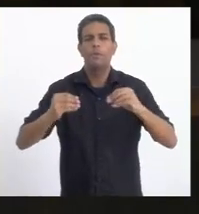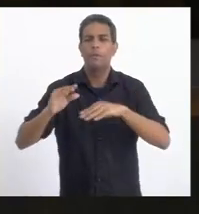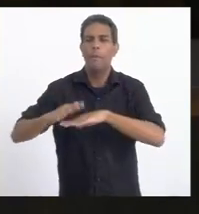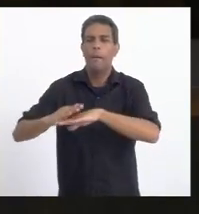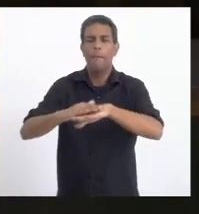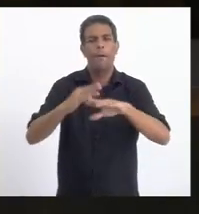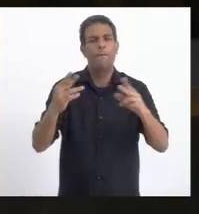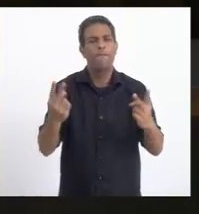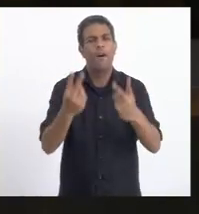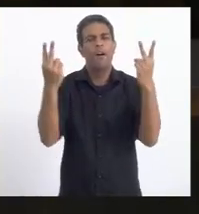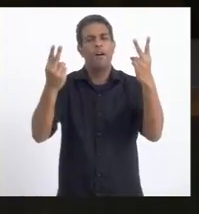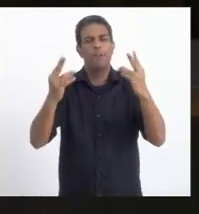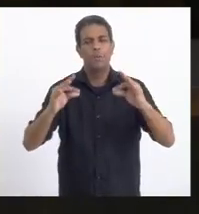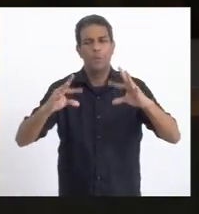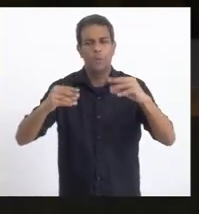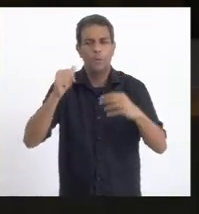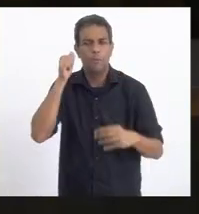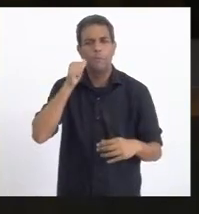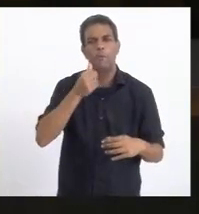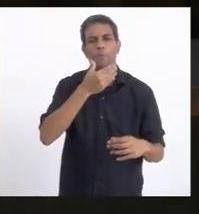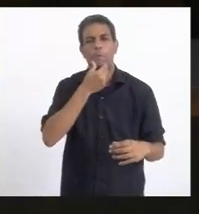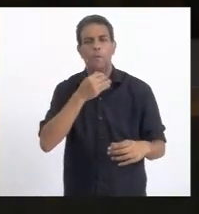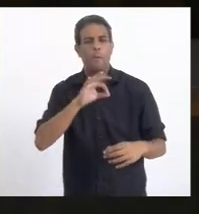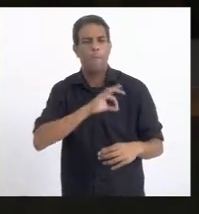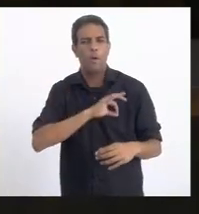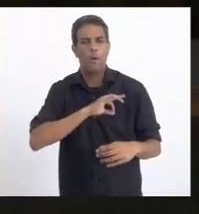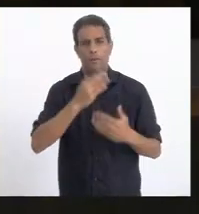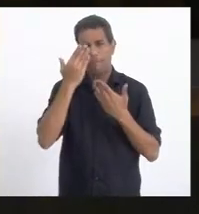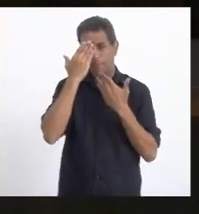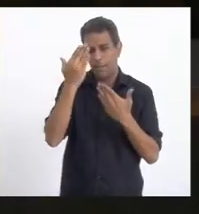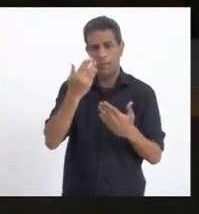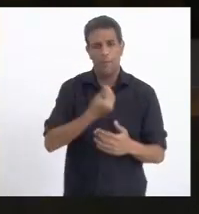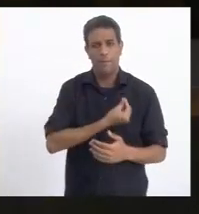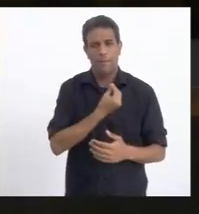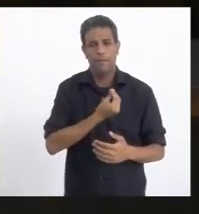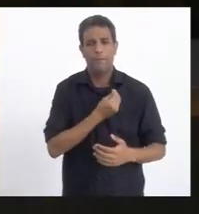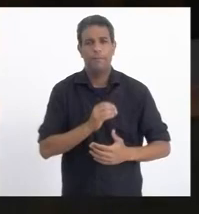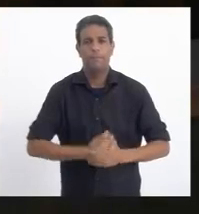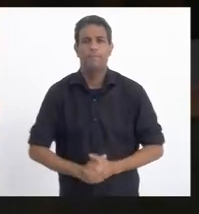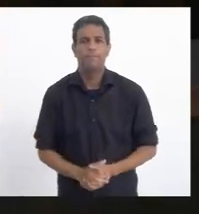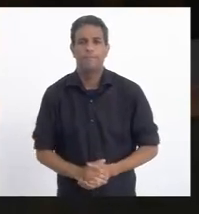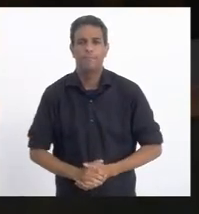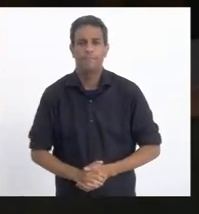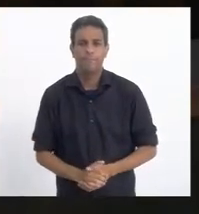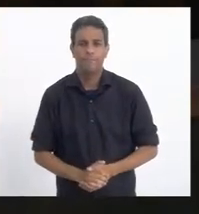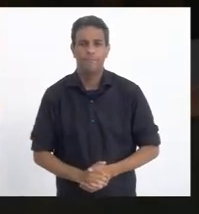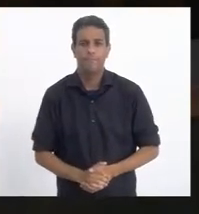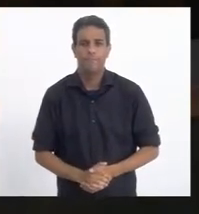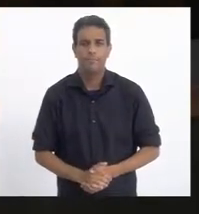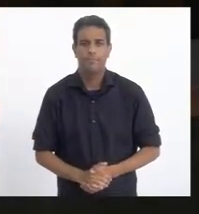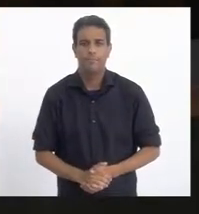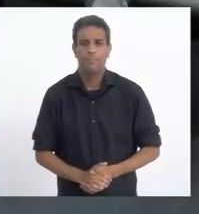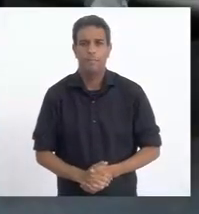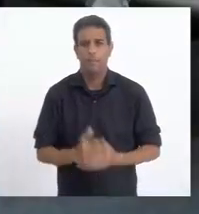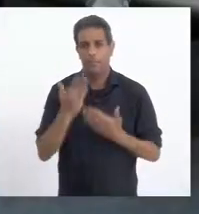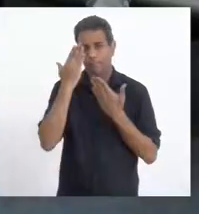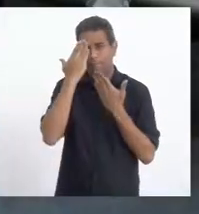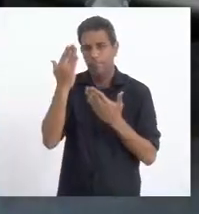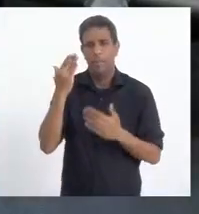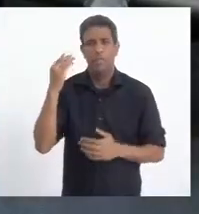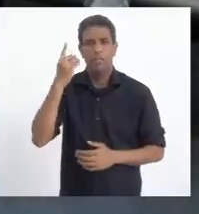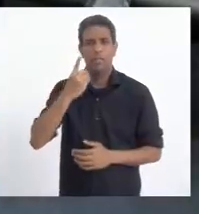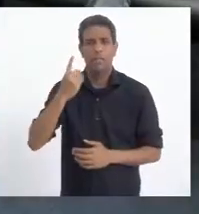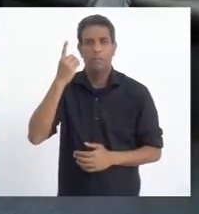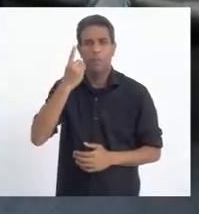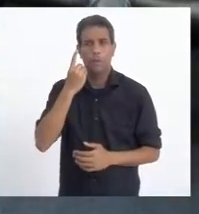valorizem todas e todos que estão na Polícia Militar muito obrigada e obrigado apertado